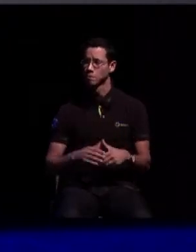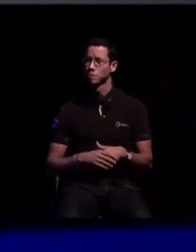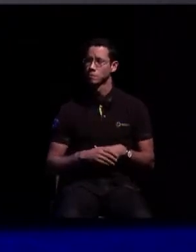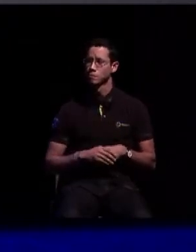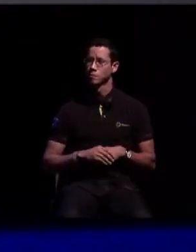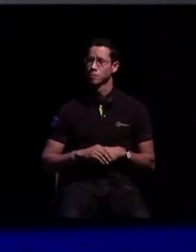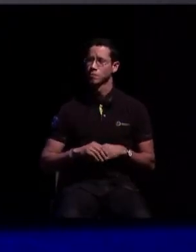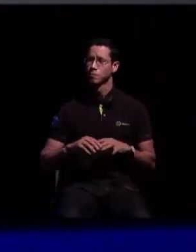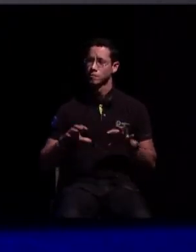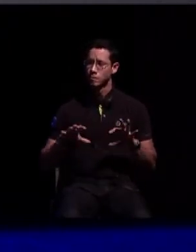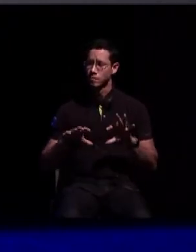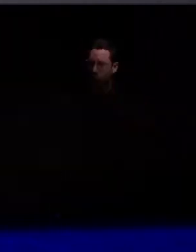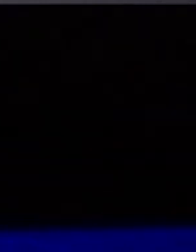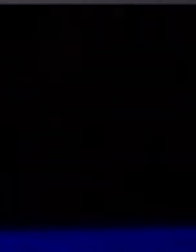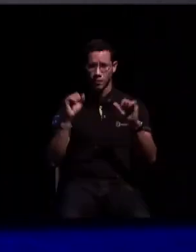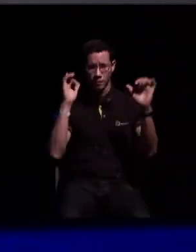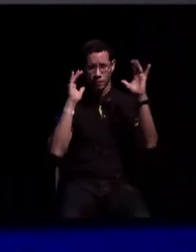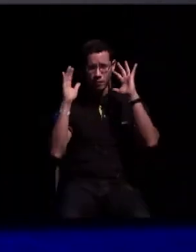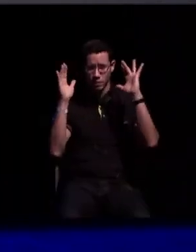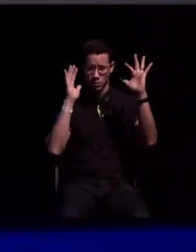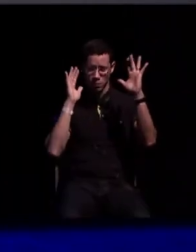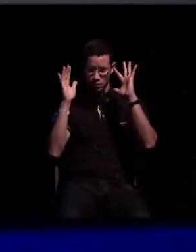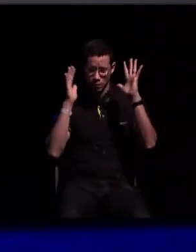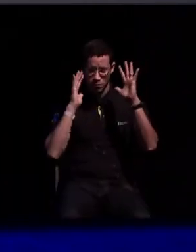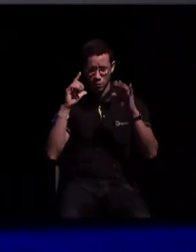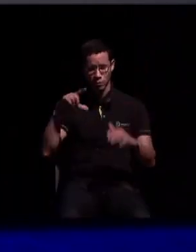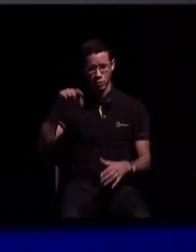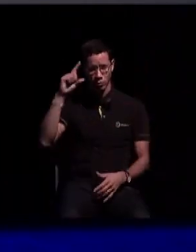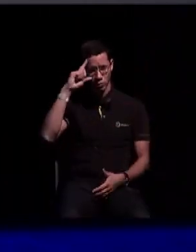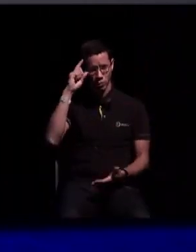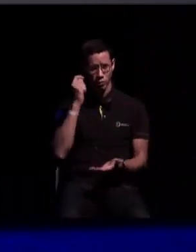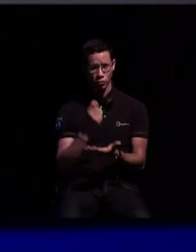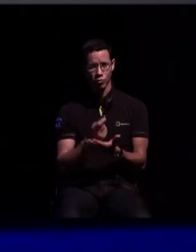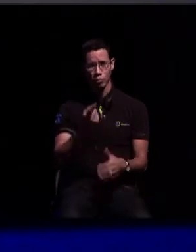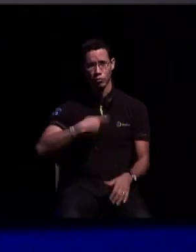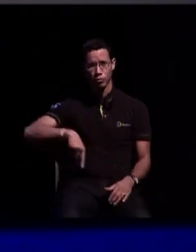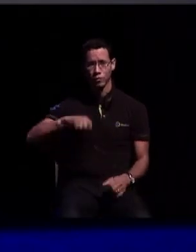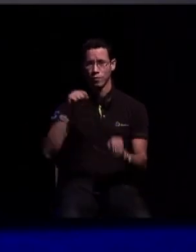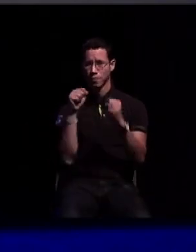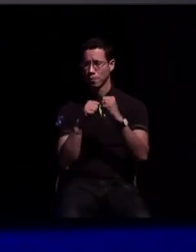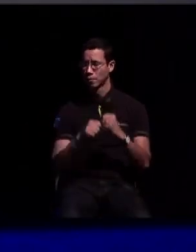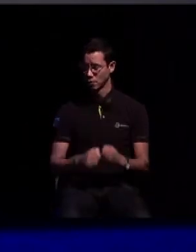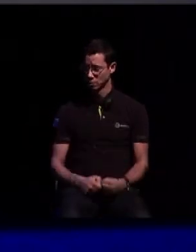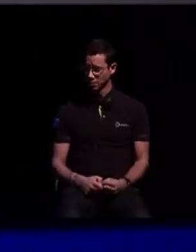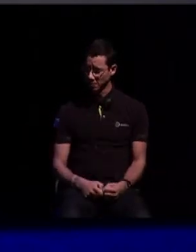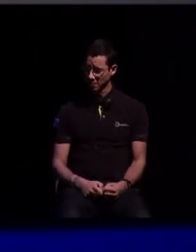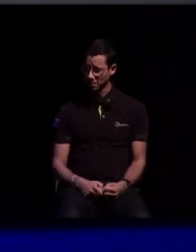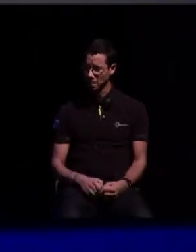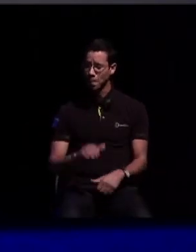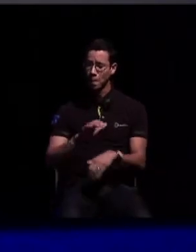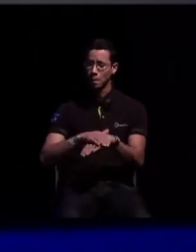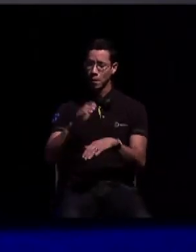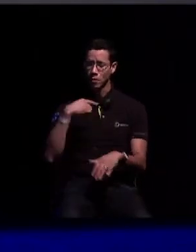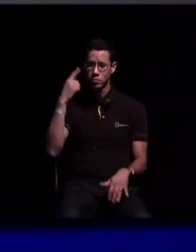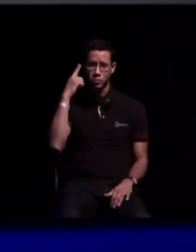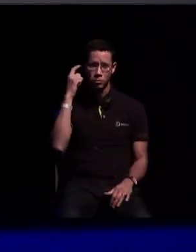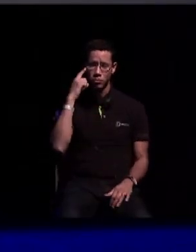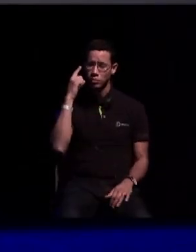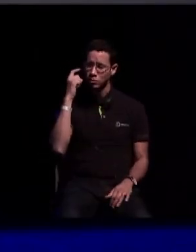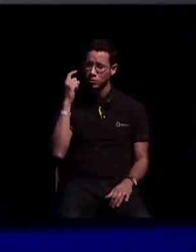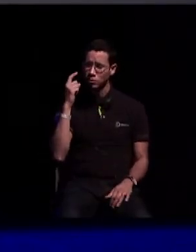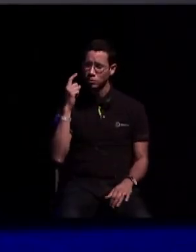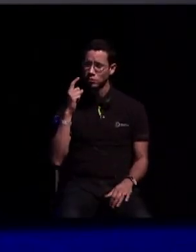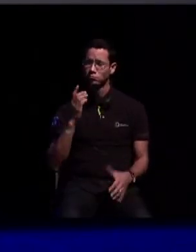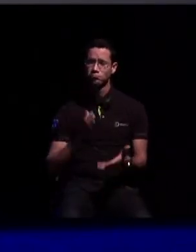de uma efetiva apropriação reflexiva sobre as escolhas que a gente faz. Né? Ou seja, são muito mais ideias que têm a ver com